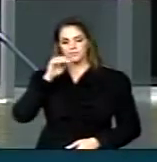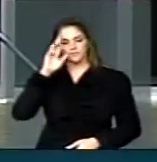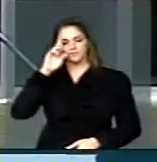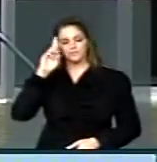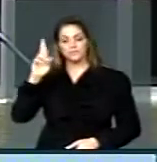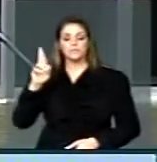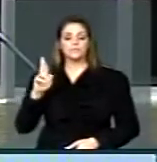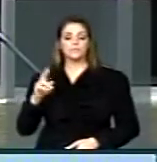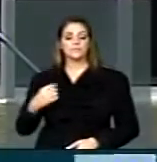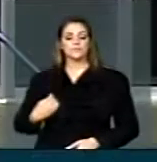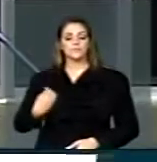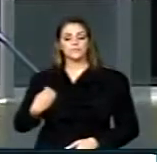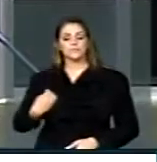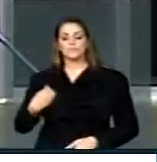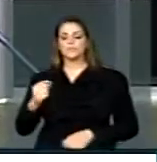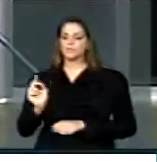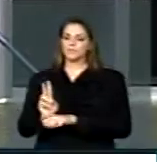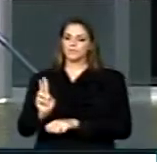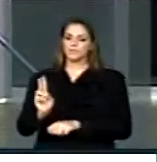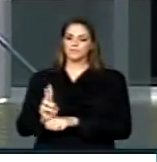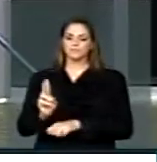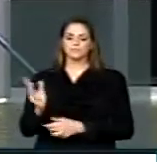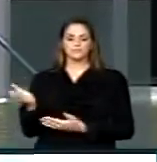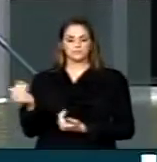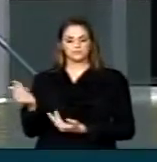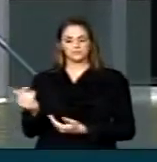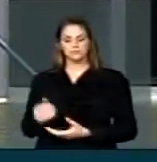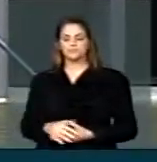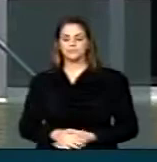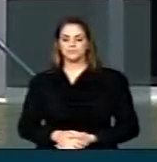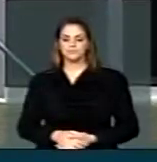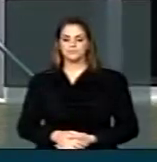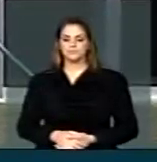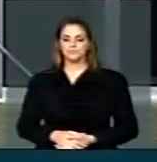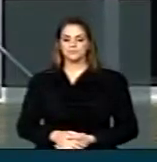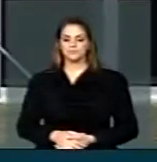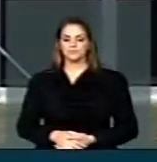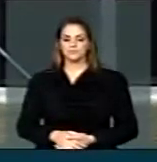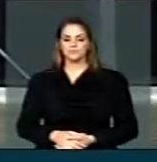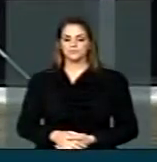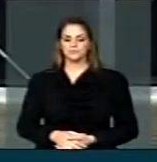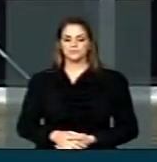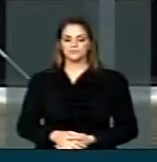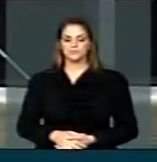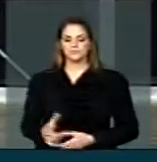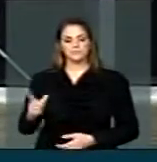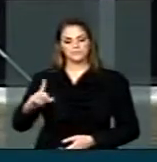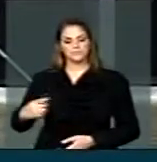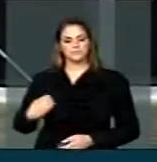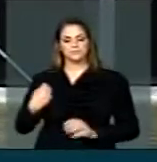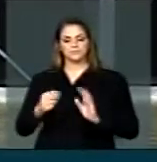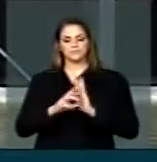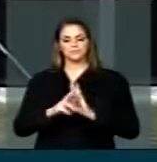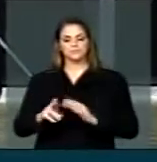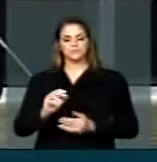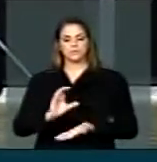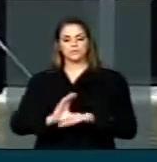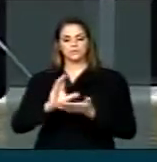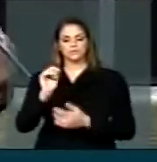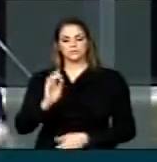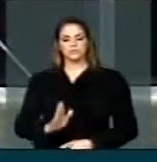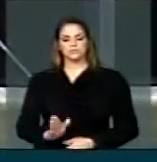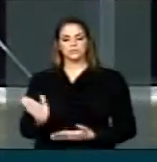participantes do movimento social, da defesa da juventude. Em especial, quero aqui cumprimentar a presença, a representação do Conselho Nacional de